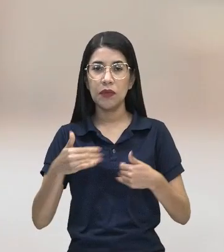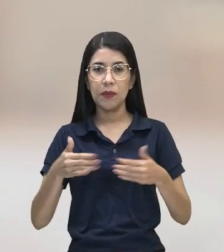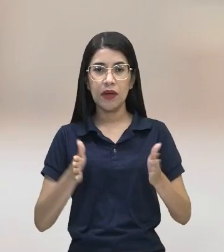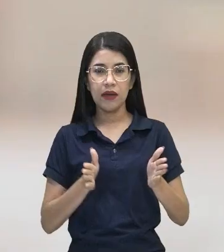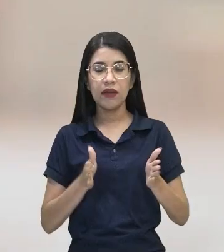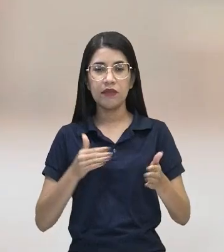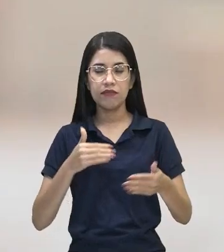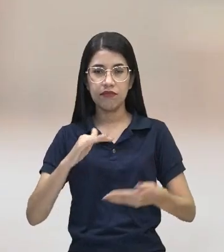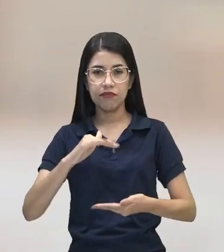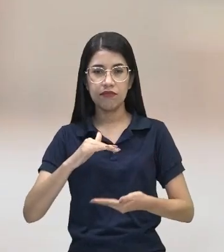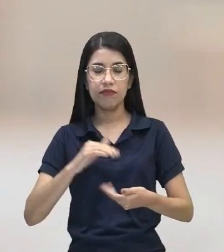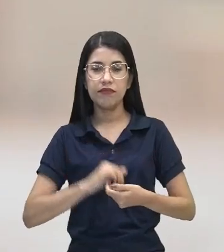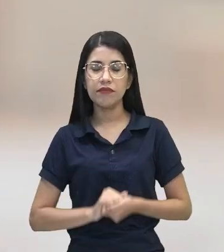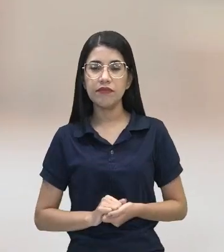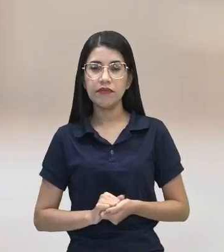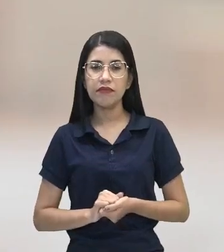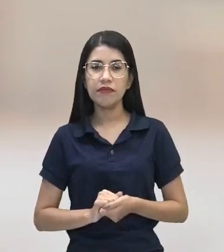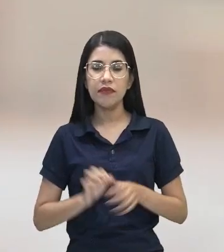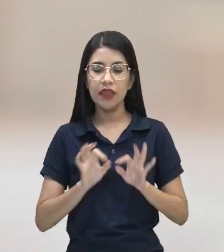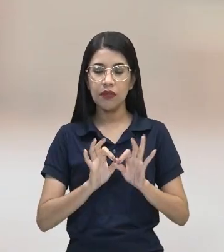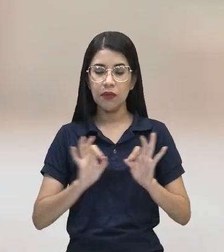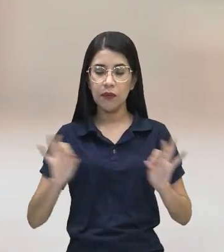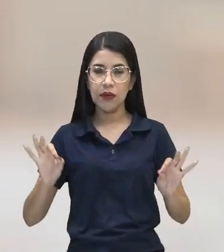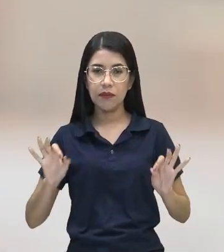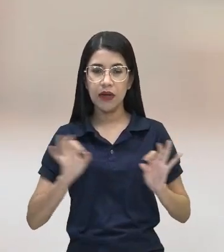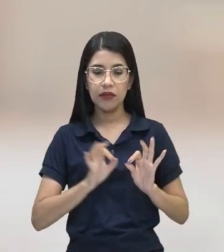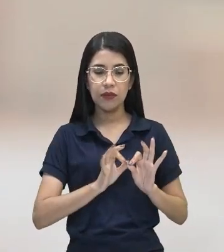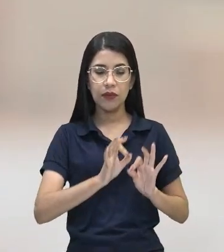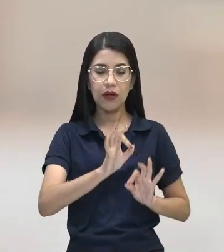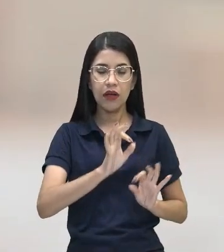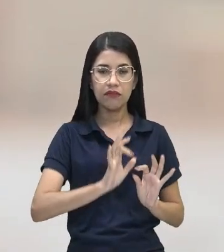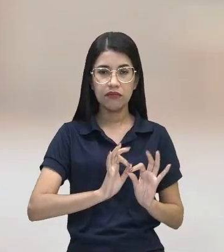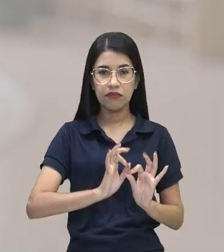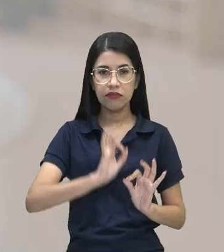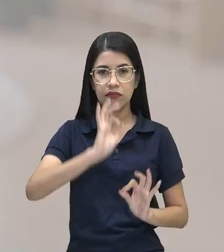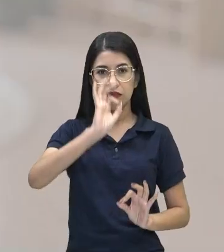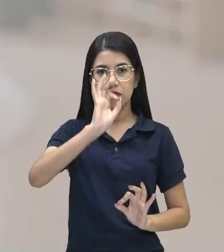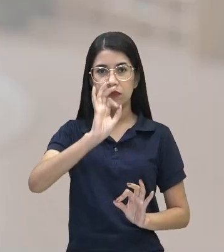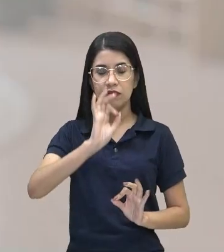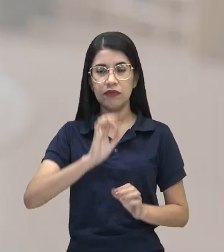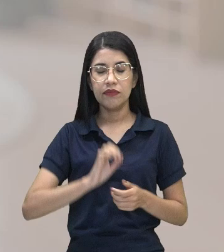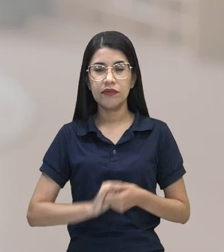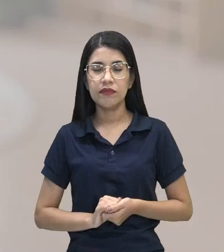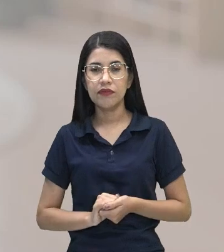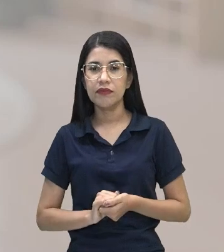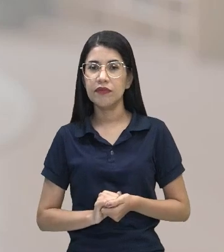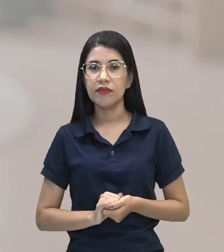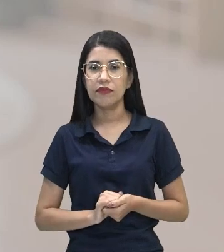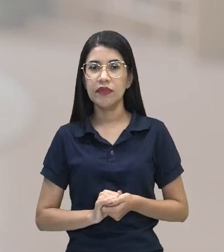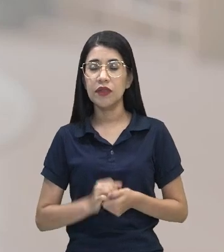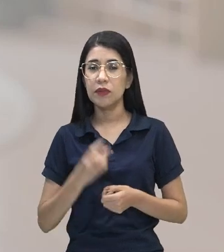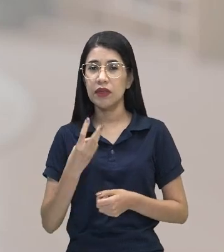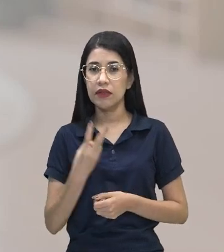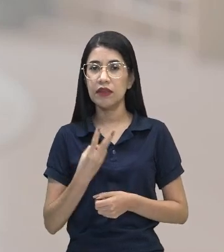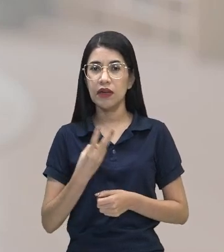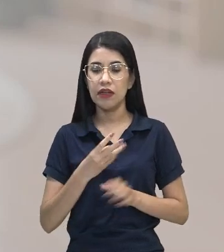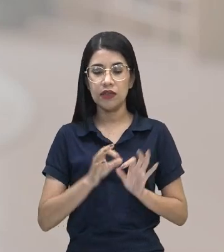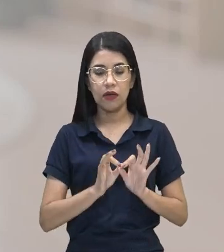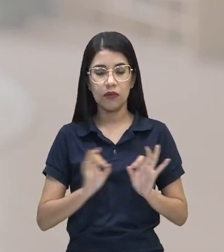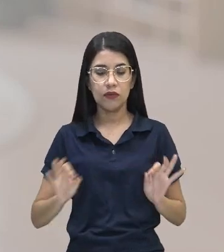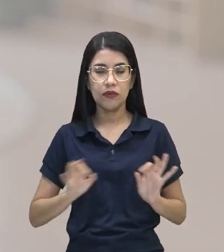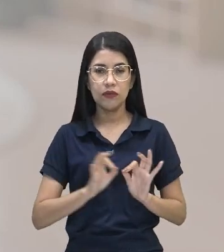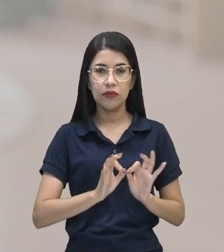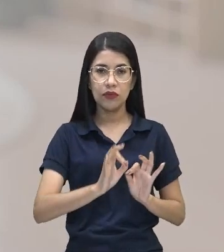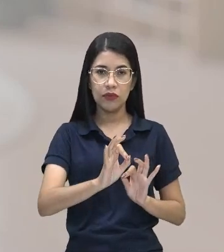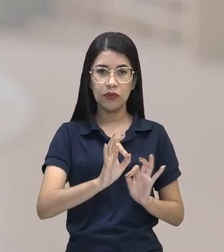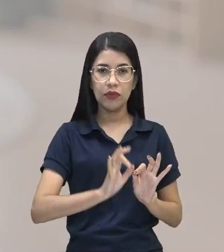nós temos comprimento, largura e altura. Nós temos agora três dimensões. Então